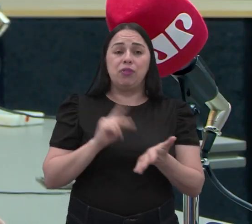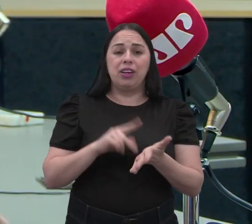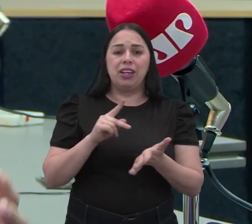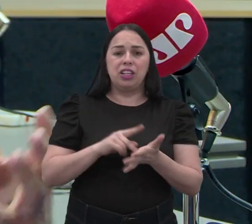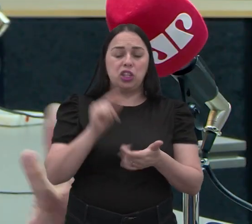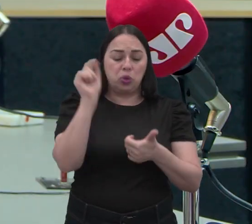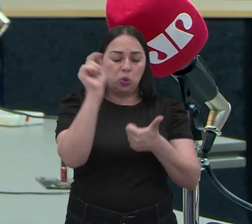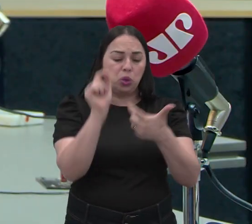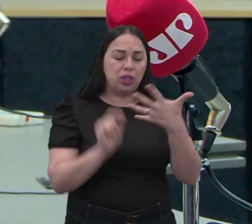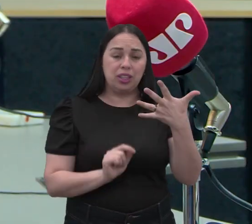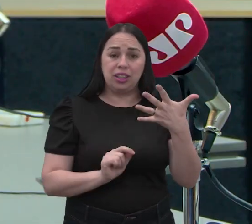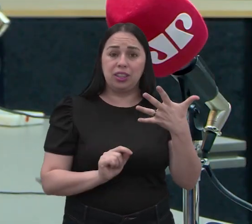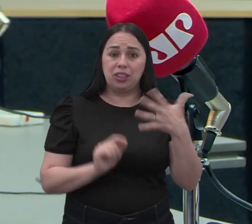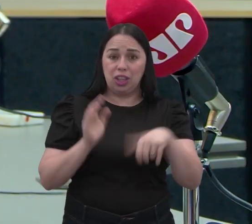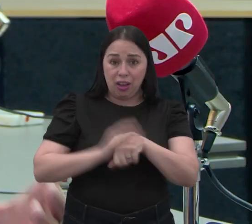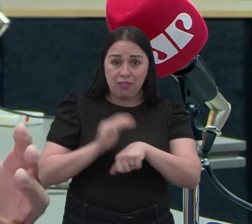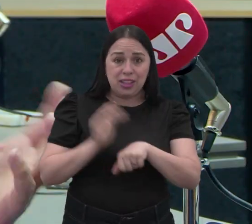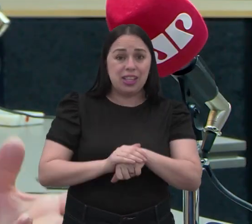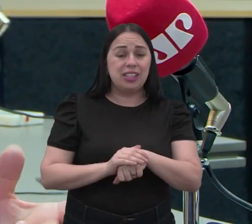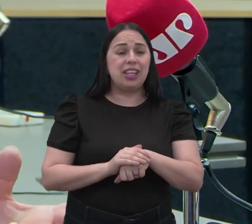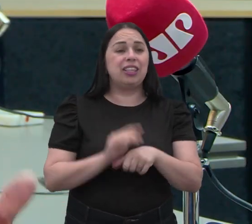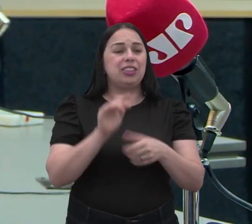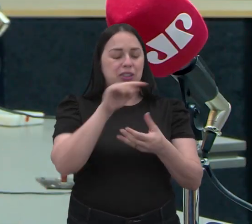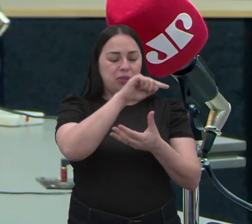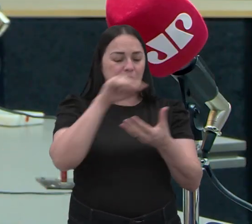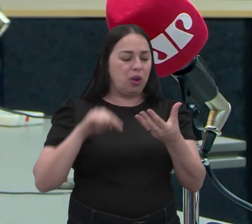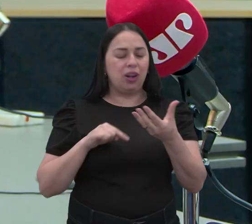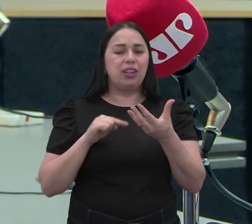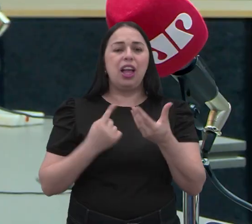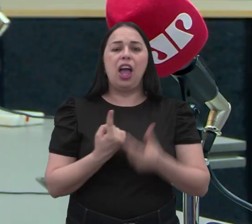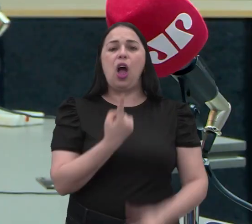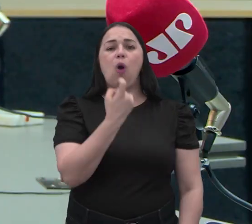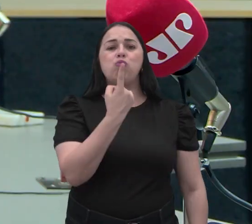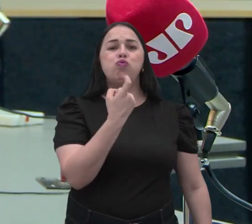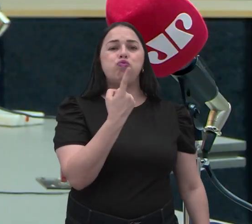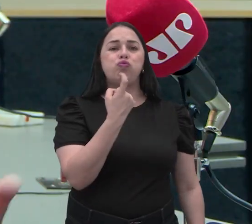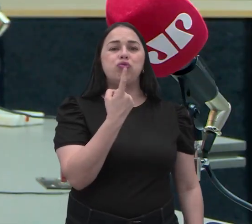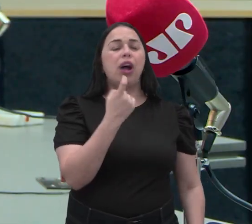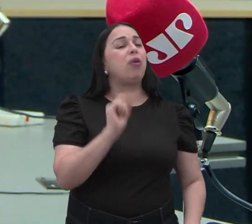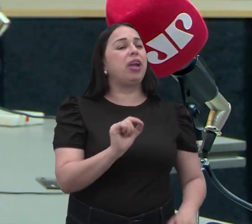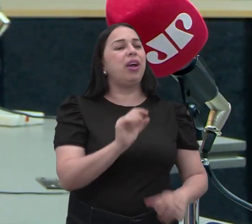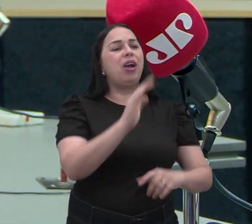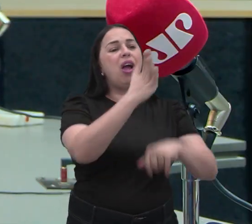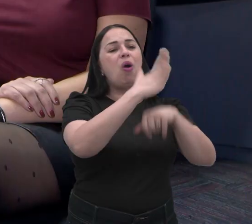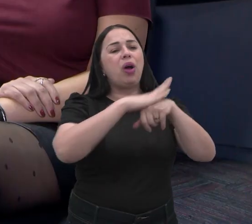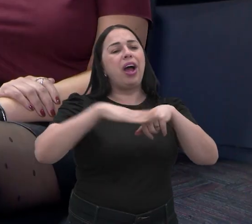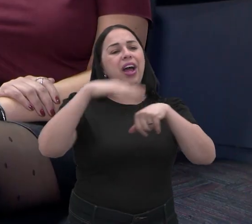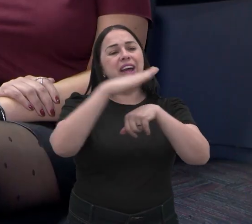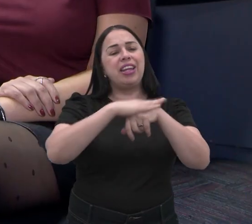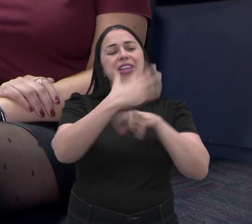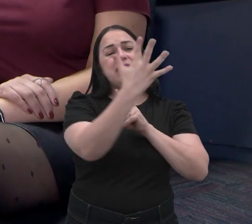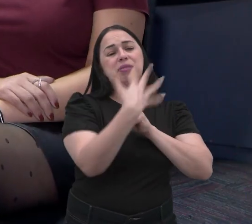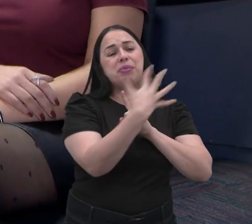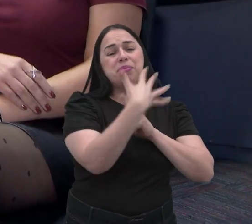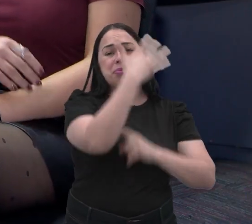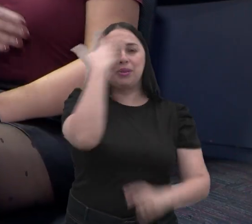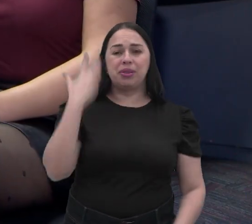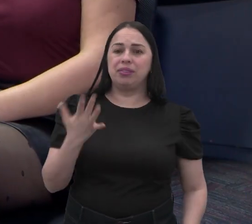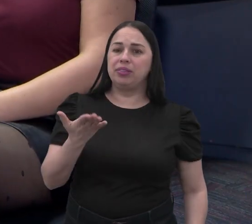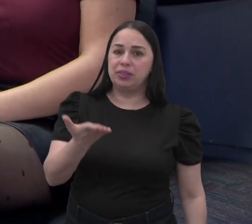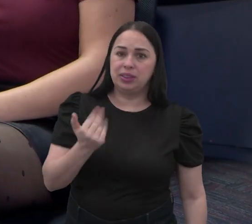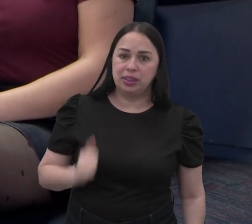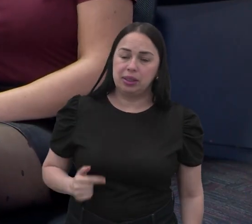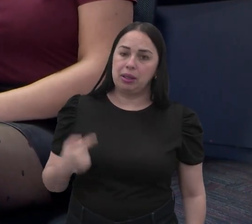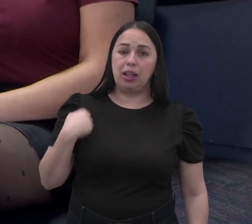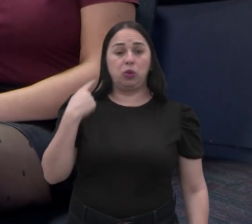que de todas as funções que eu tive, todas elas convergem para o mesmo lugar, que é esse retorno. Isso é que vale a pena na nossa profissão.